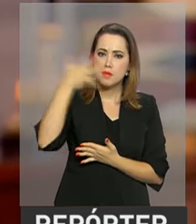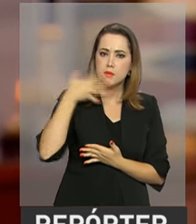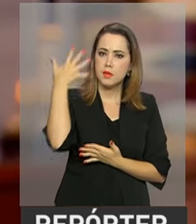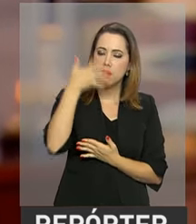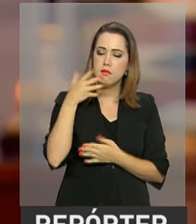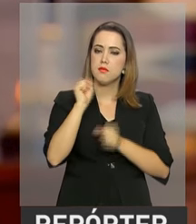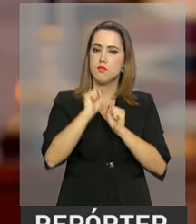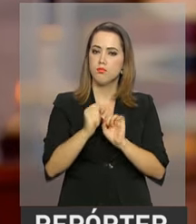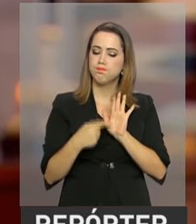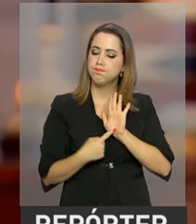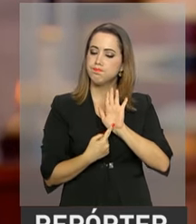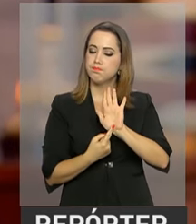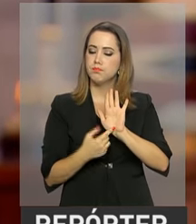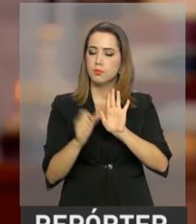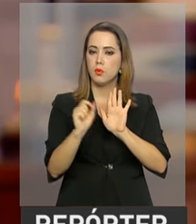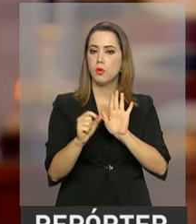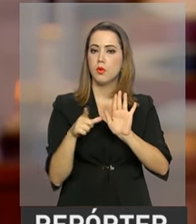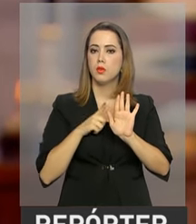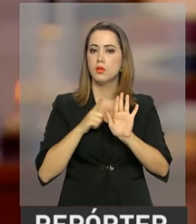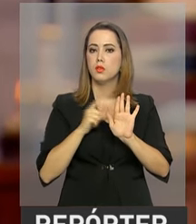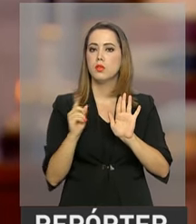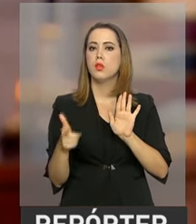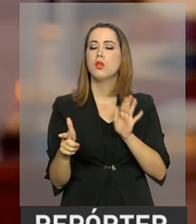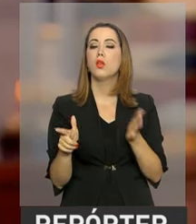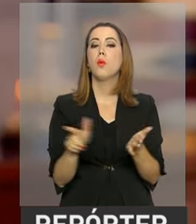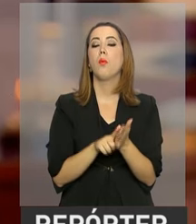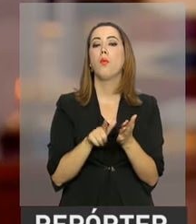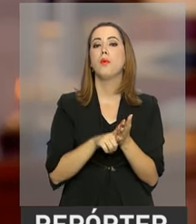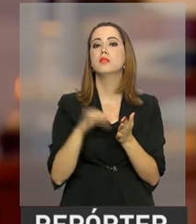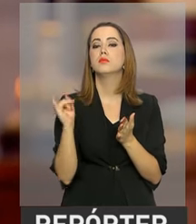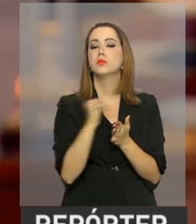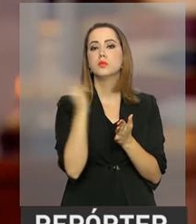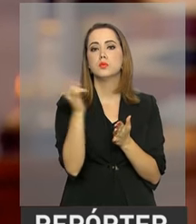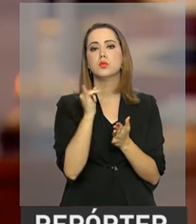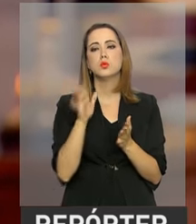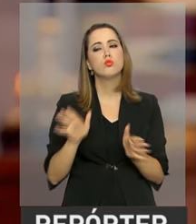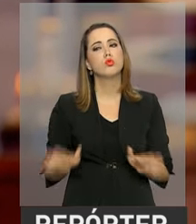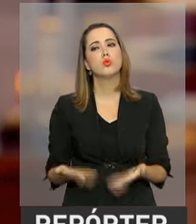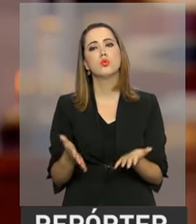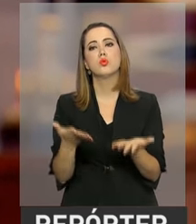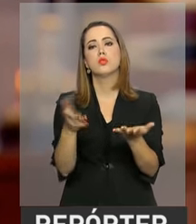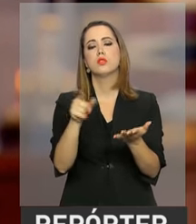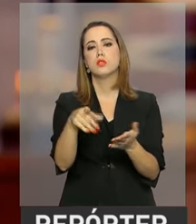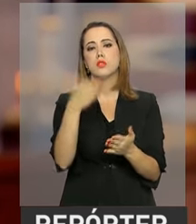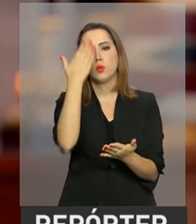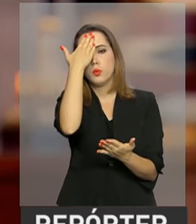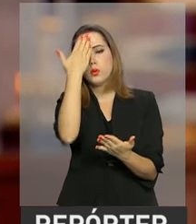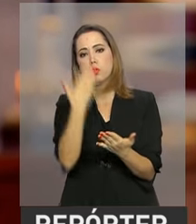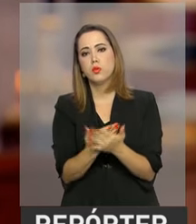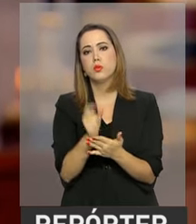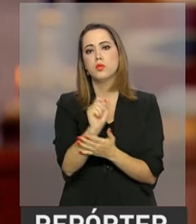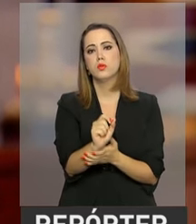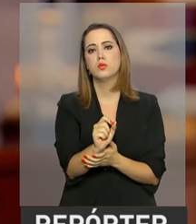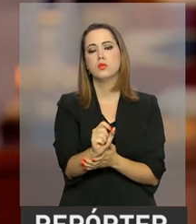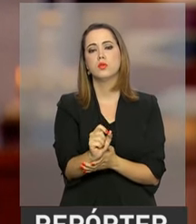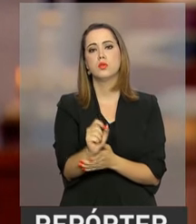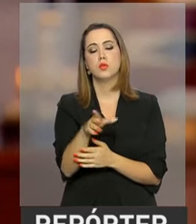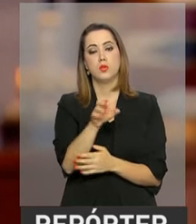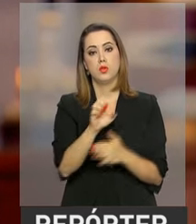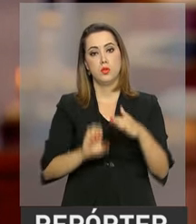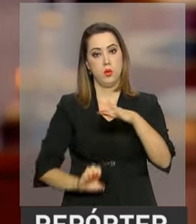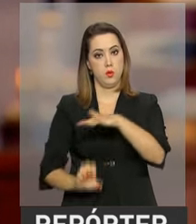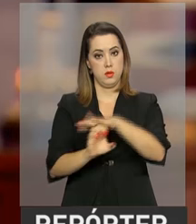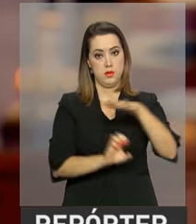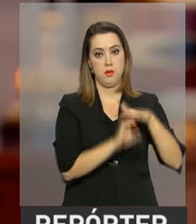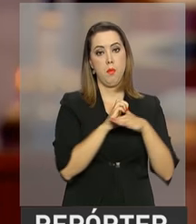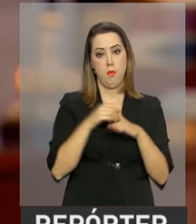ele tem o papel principal de gerar confiança. Ou seja, os empresários chineses que